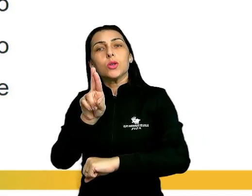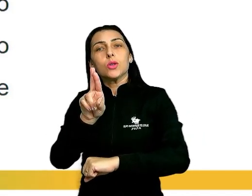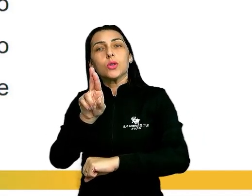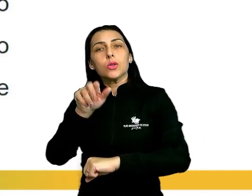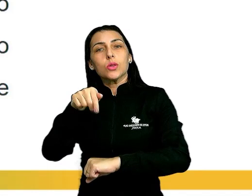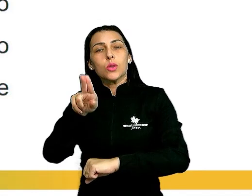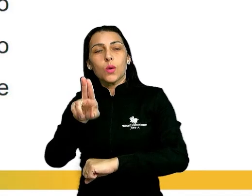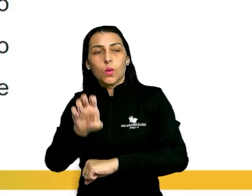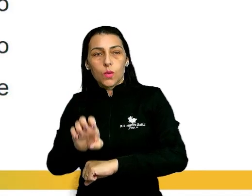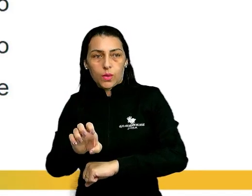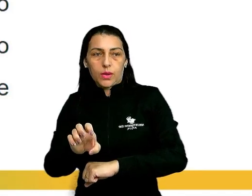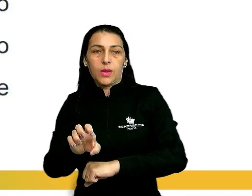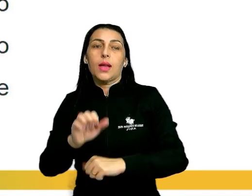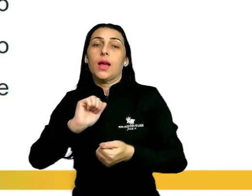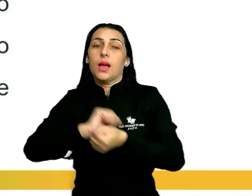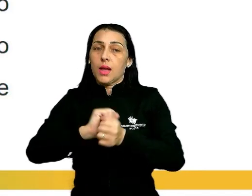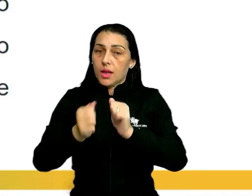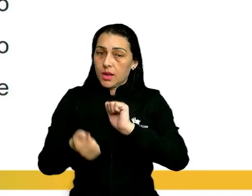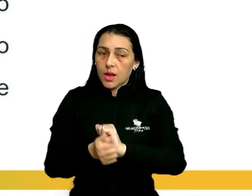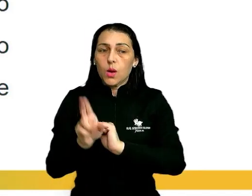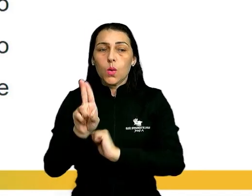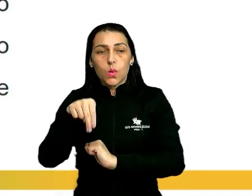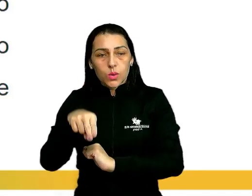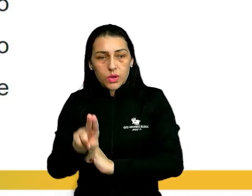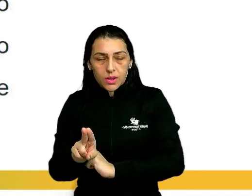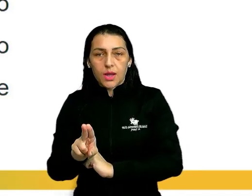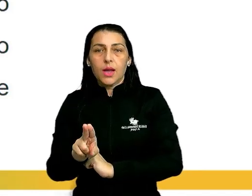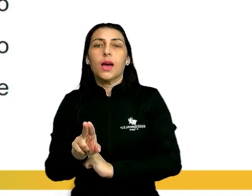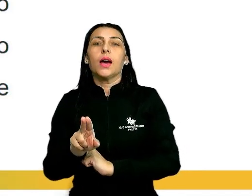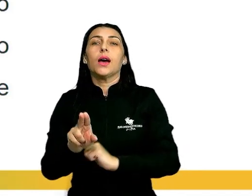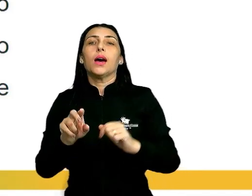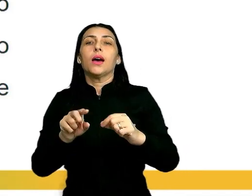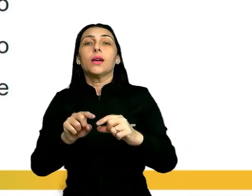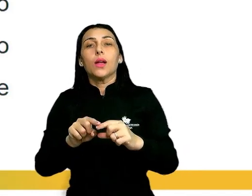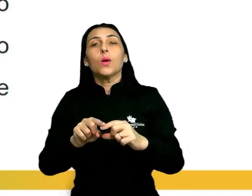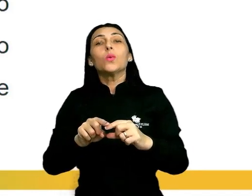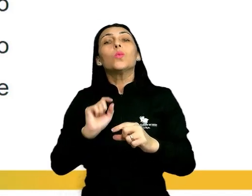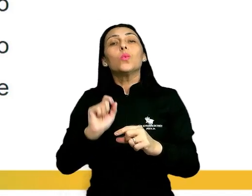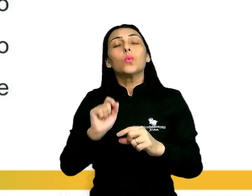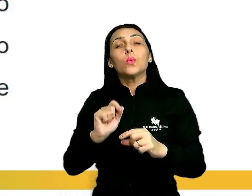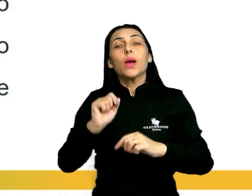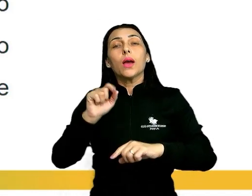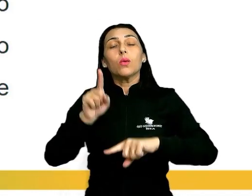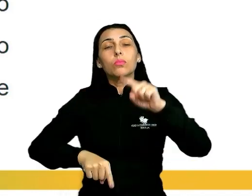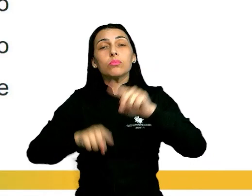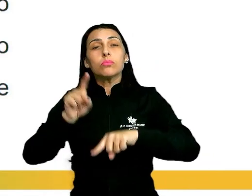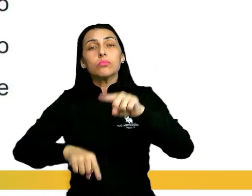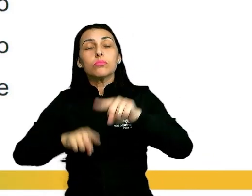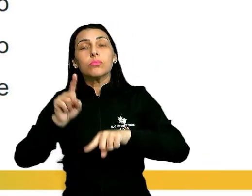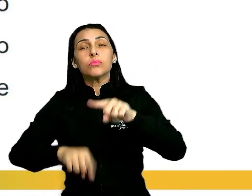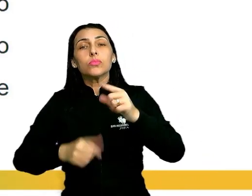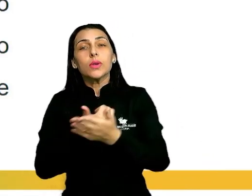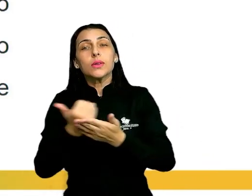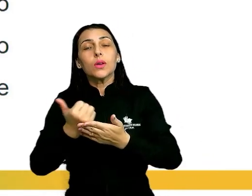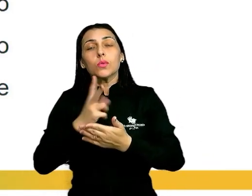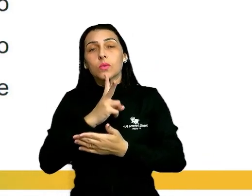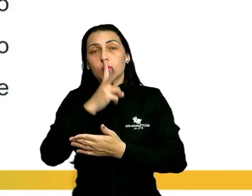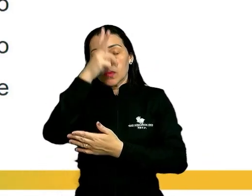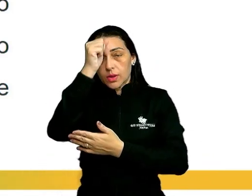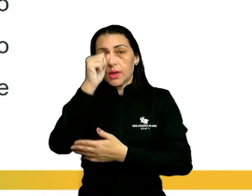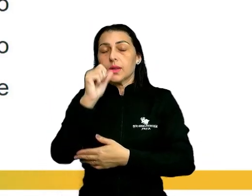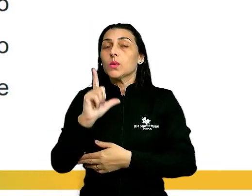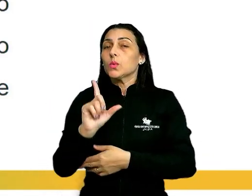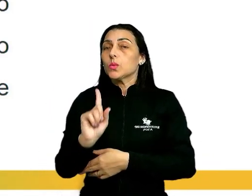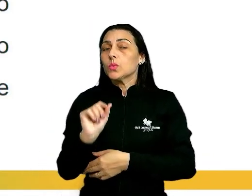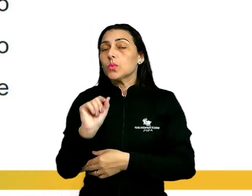grandeza física que nós associamos a esse movimento de rotação a um determinado corpo em razão da ação de uma força nós